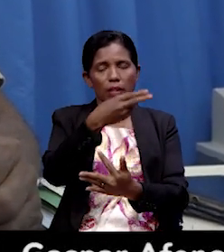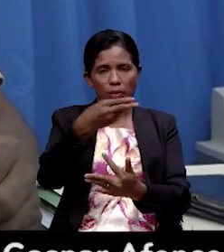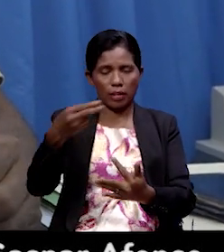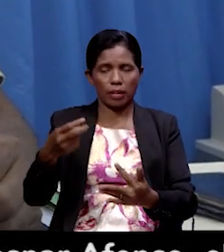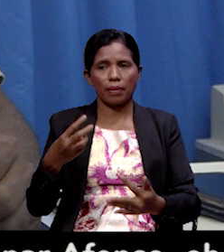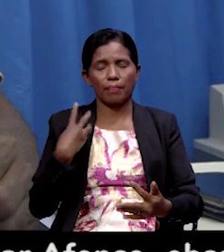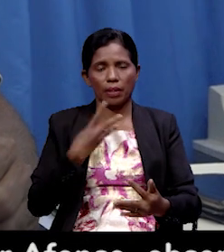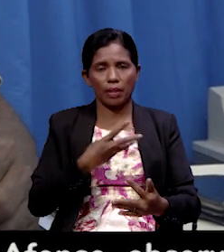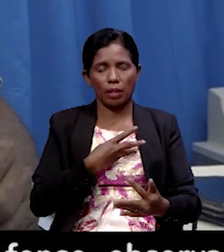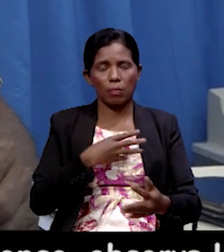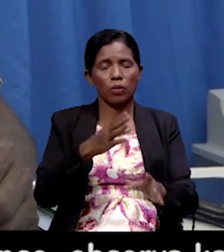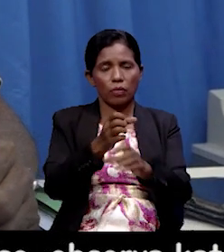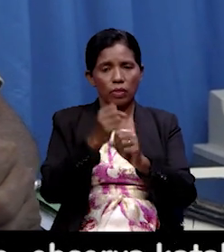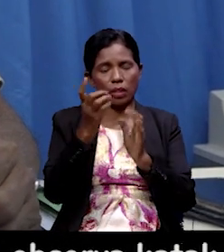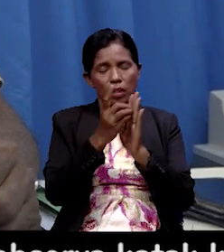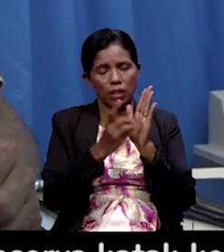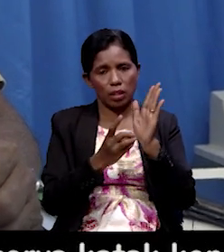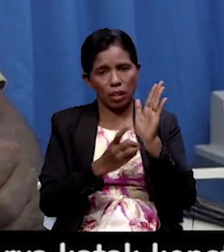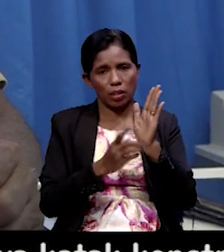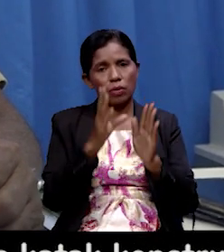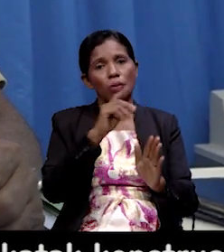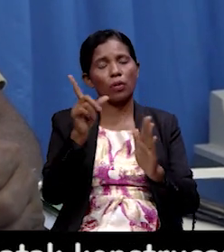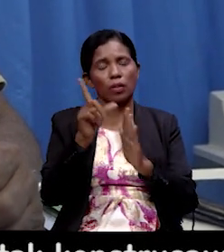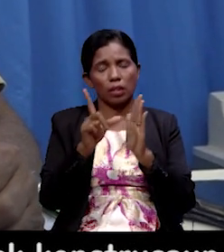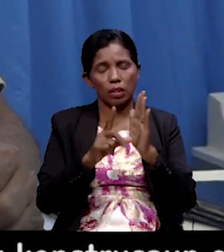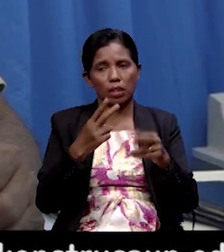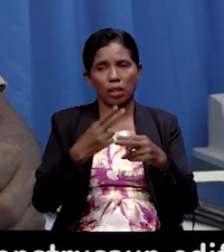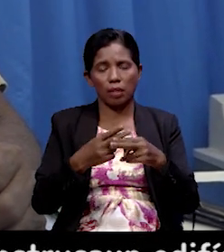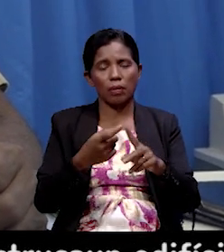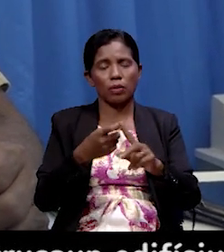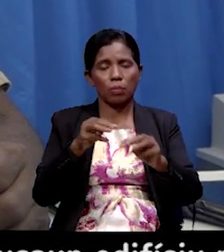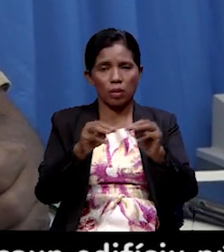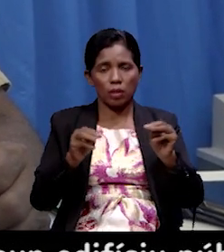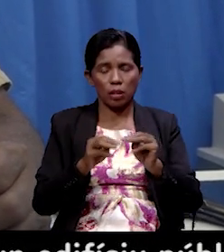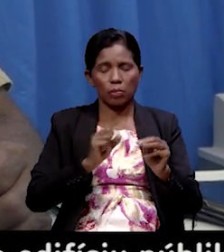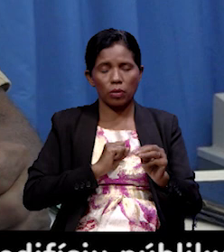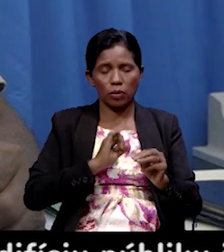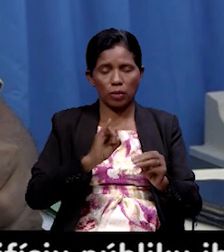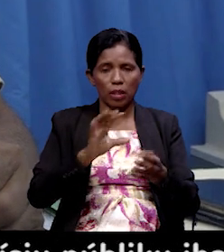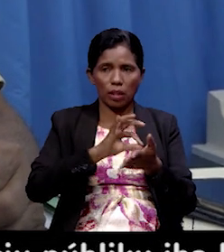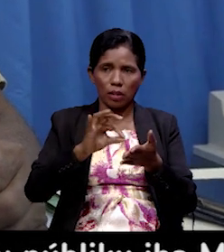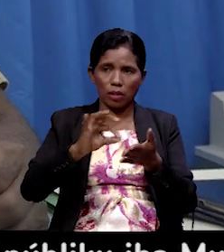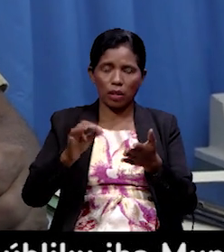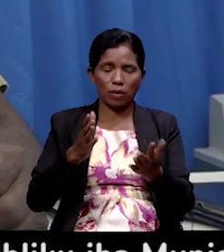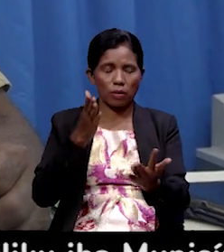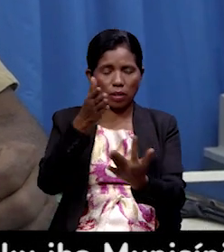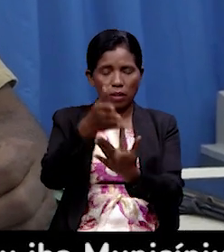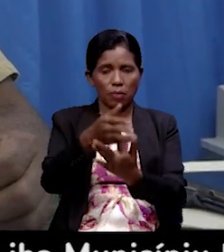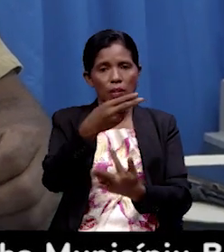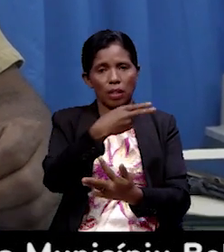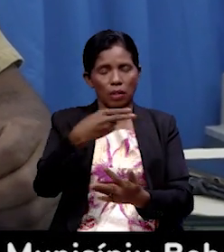mos recoila dados ou listas di lipo municipio Kuala Lima, nabem registrado atau ultrapassa bahia